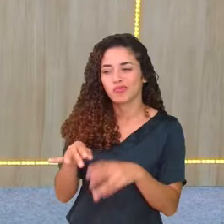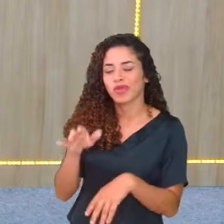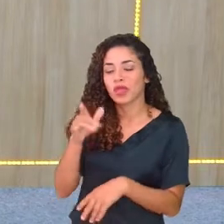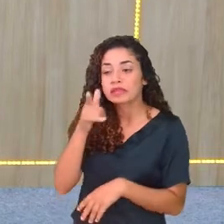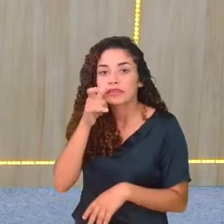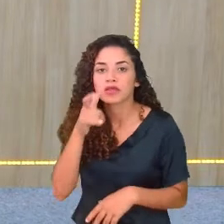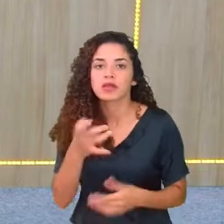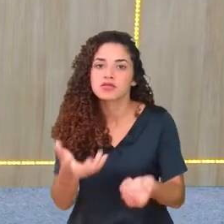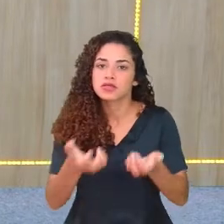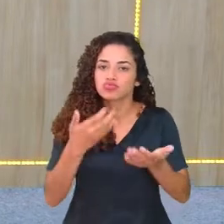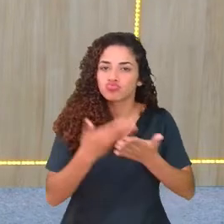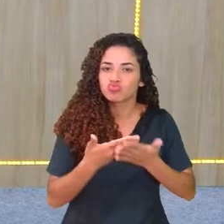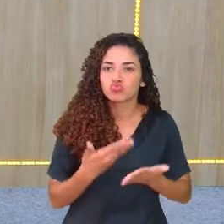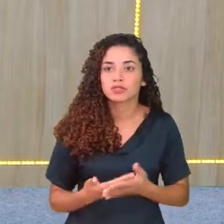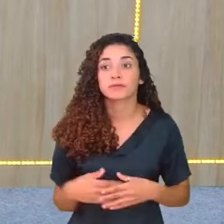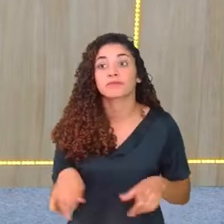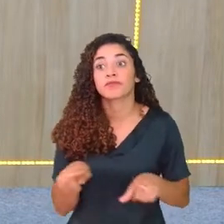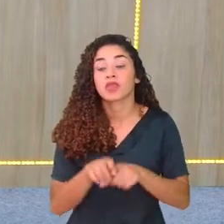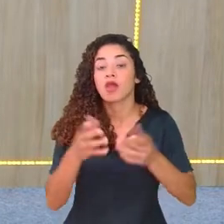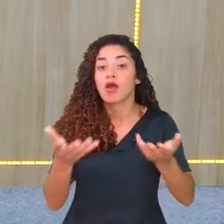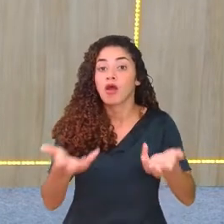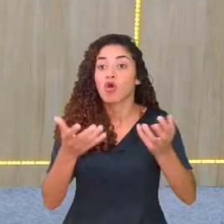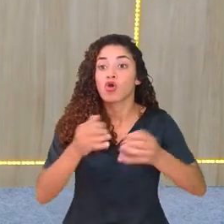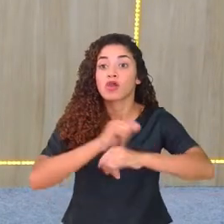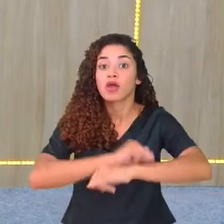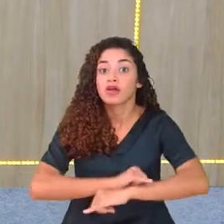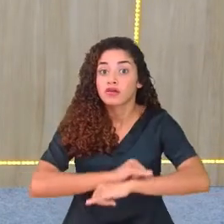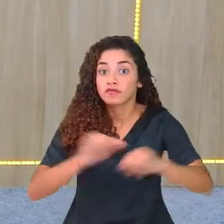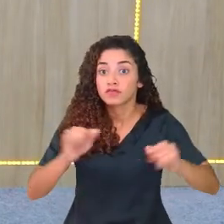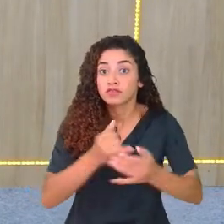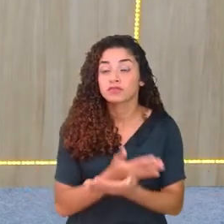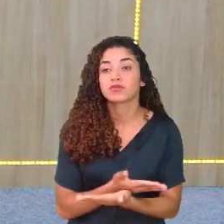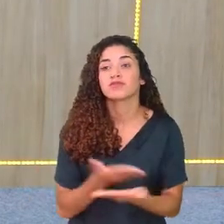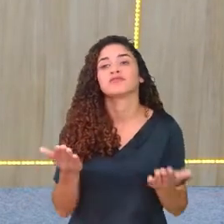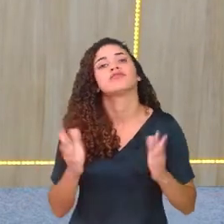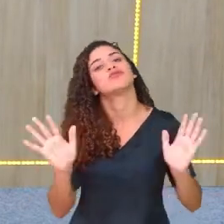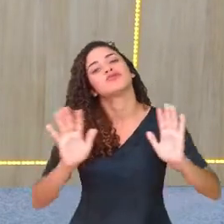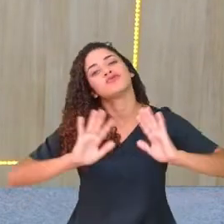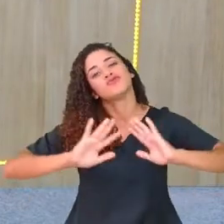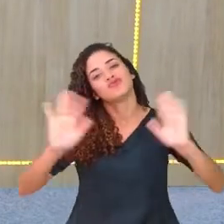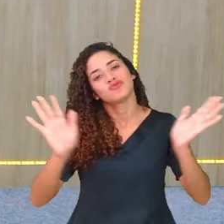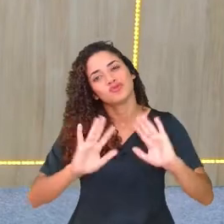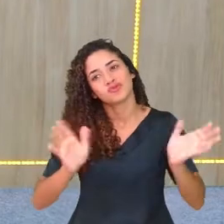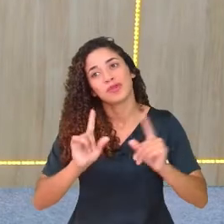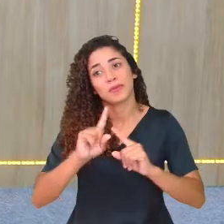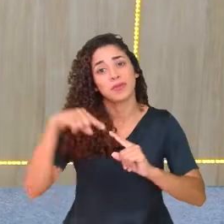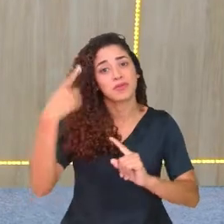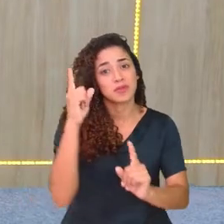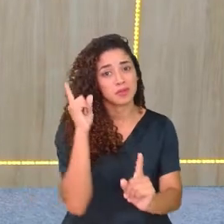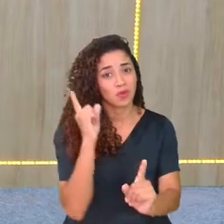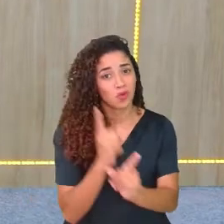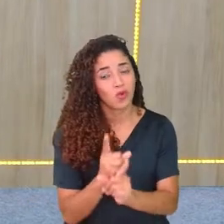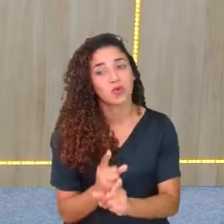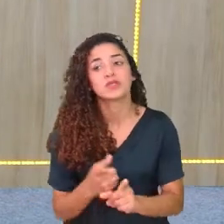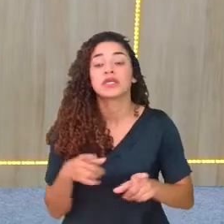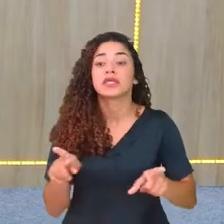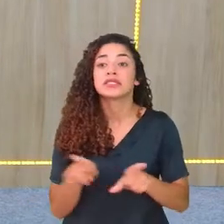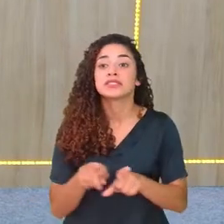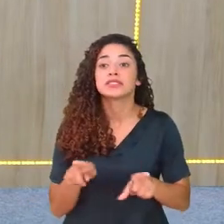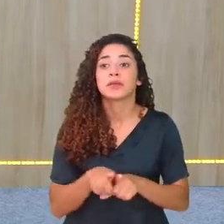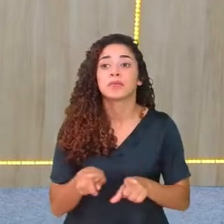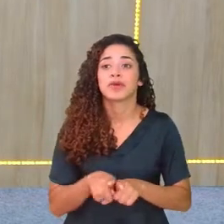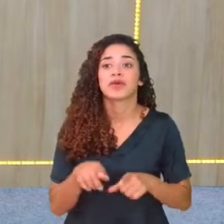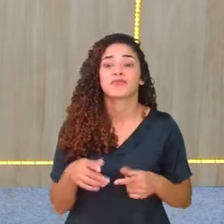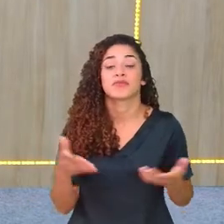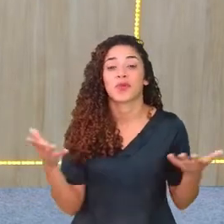querer estudar. Mas vem um recadinho aí no final, Estou aqui me despedindo de vocês até a próxima aula, e também estou dando um viva